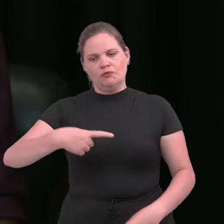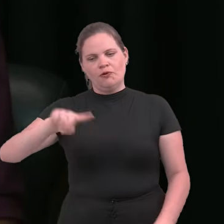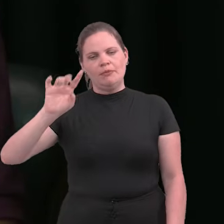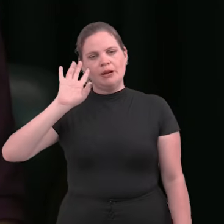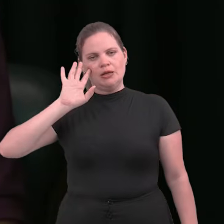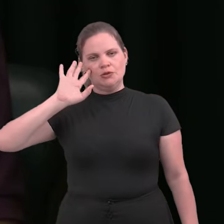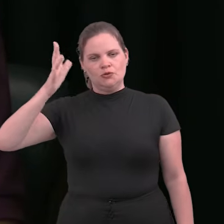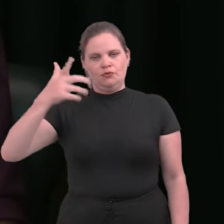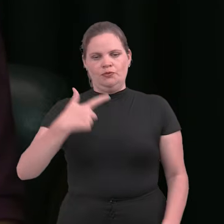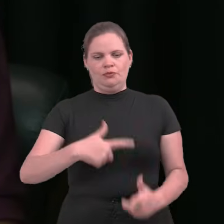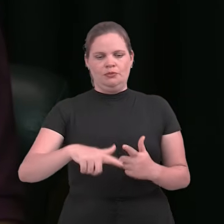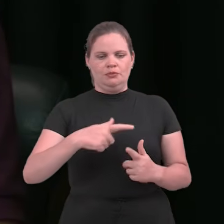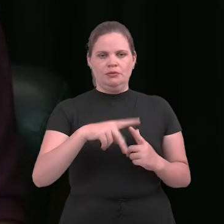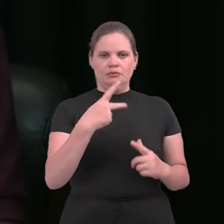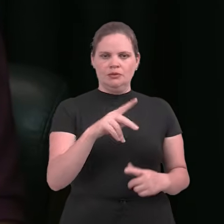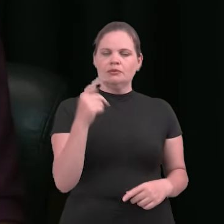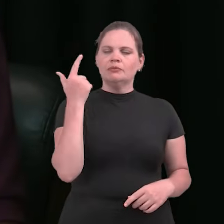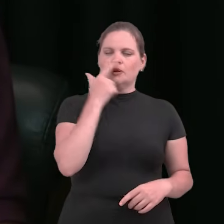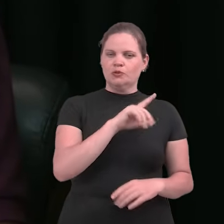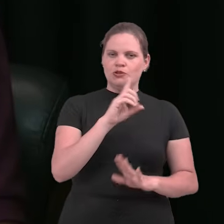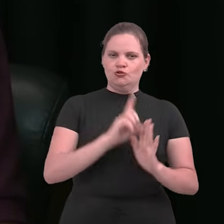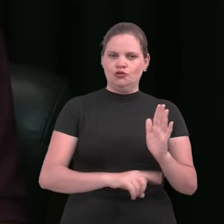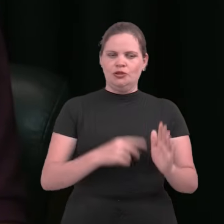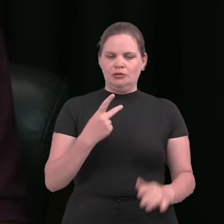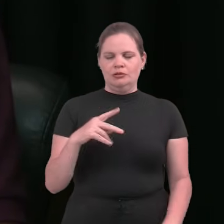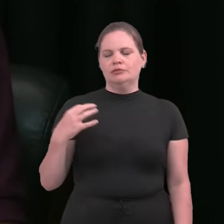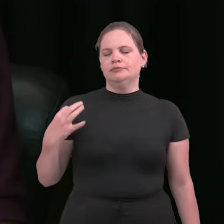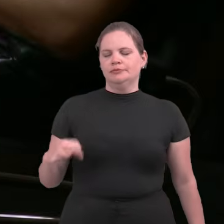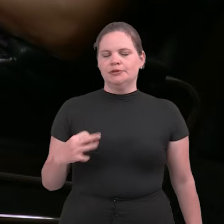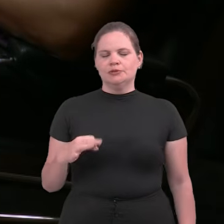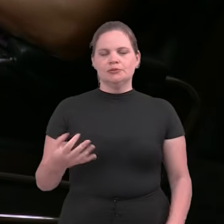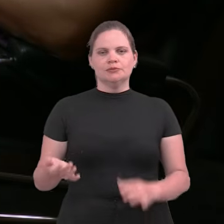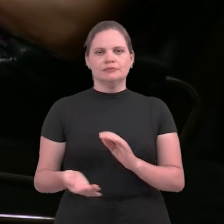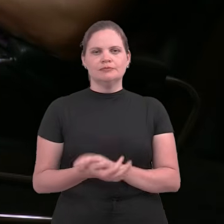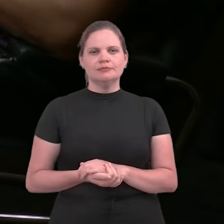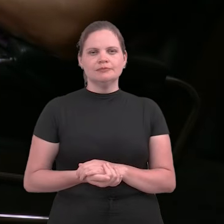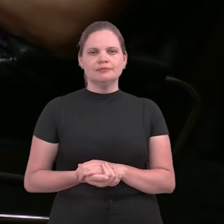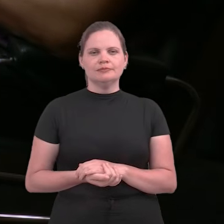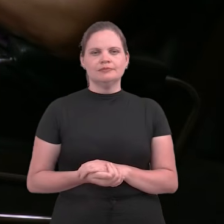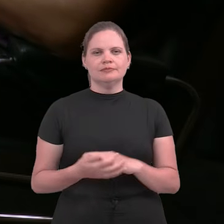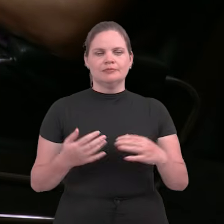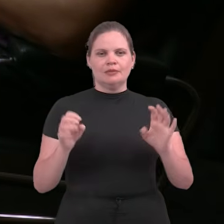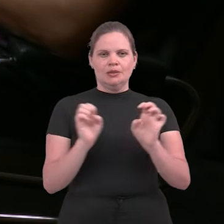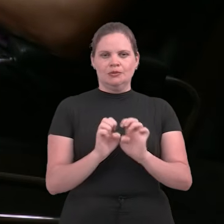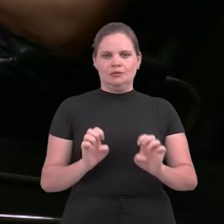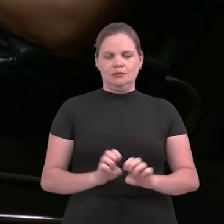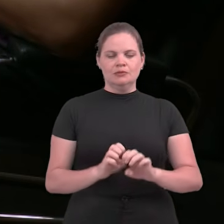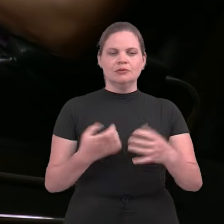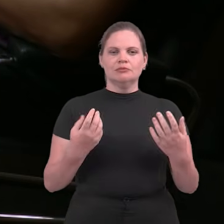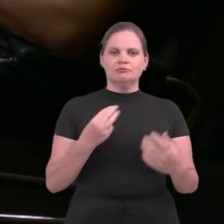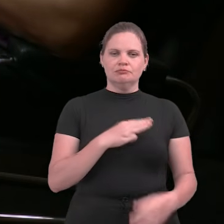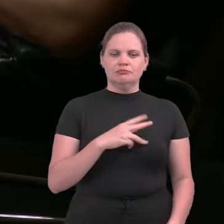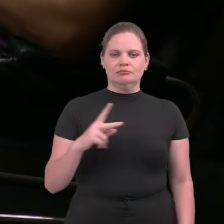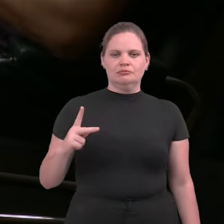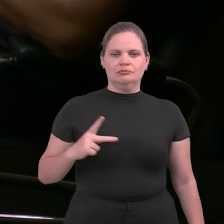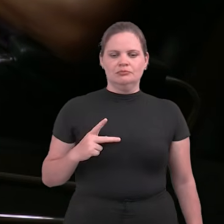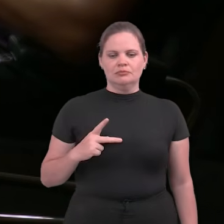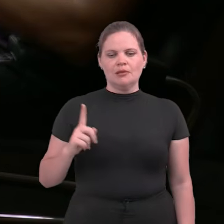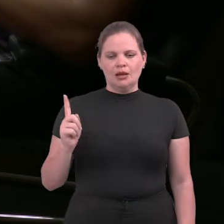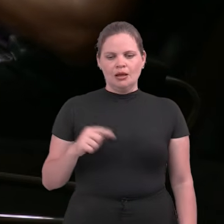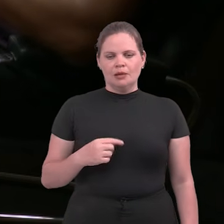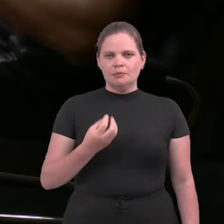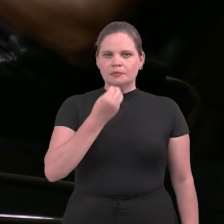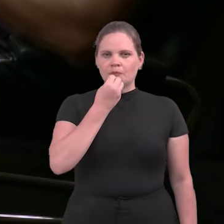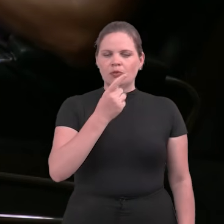resolver o problema dela. Acesso aos direitos dela. Isso, né? os direitos dela. Interessante. E a estrutura do Ministério Público, ela é